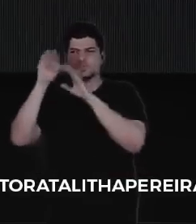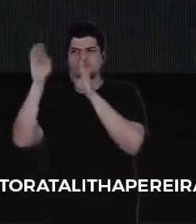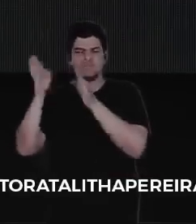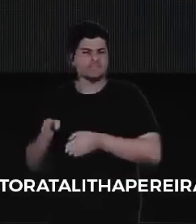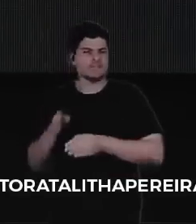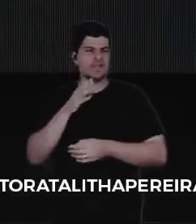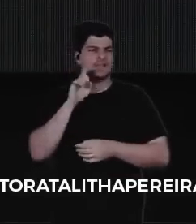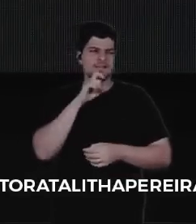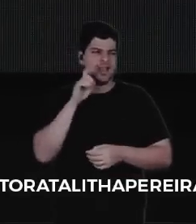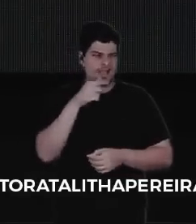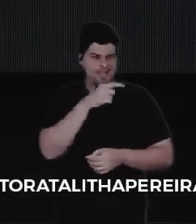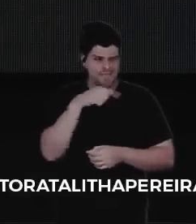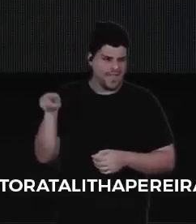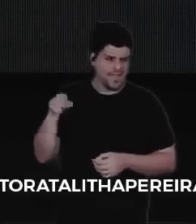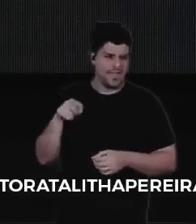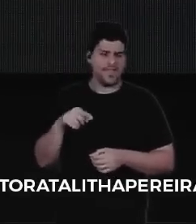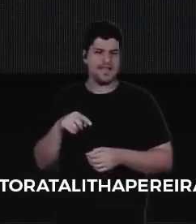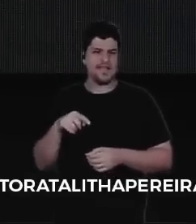vai na geladeira.